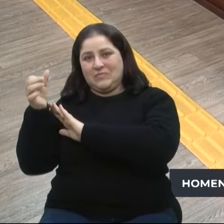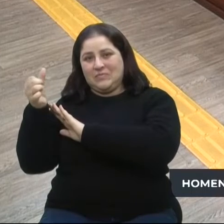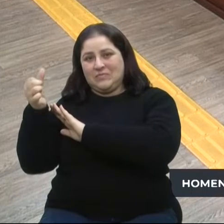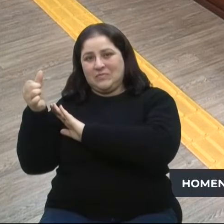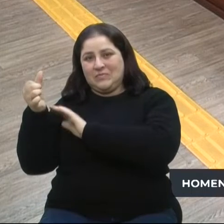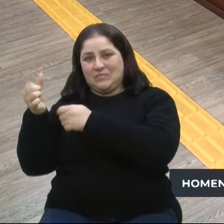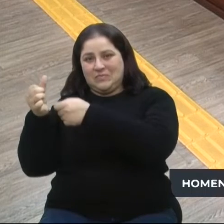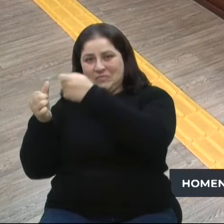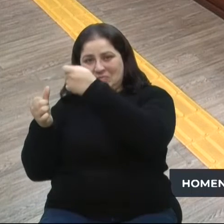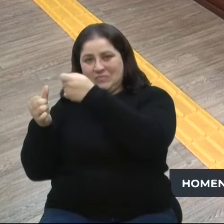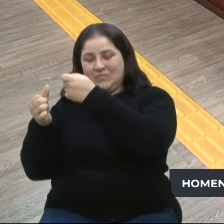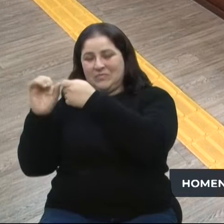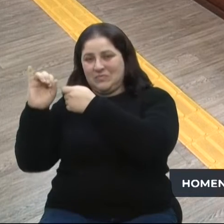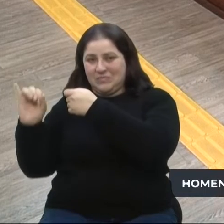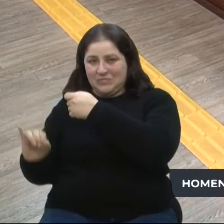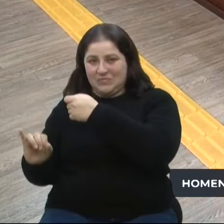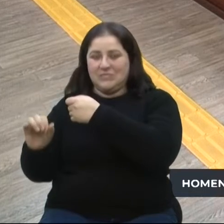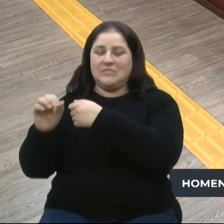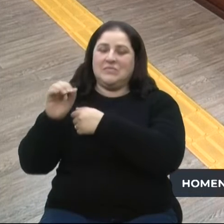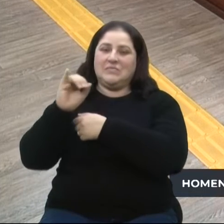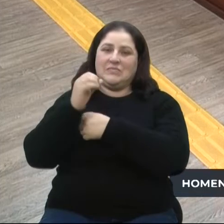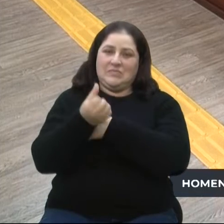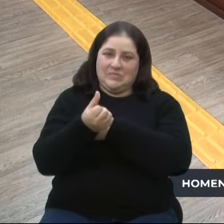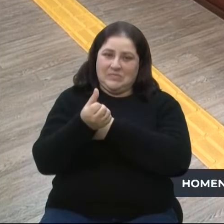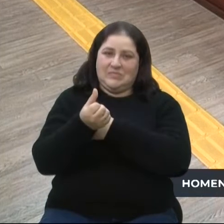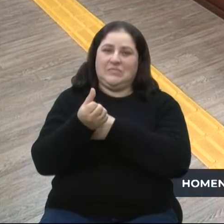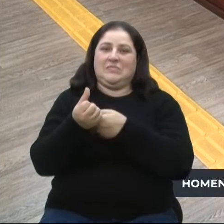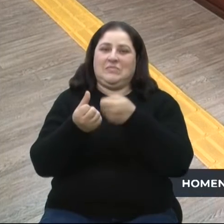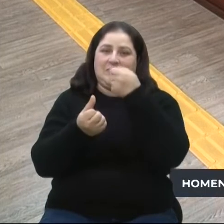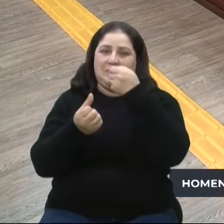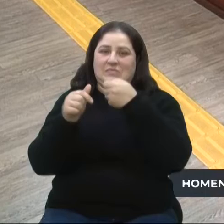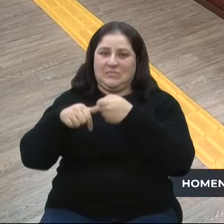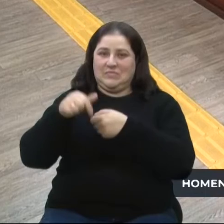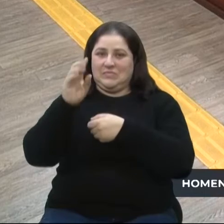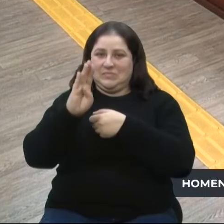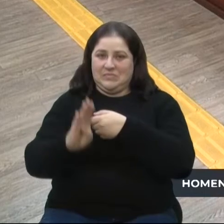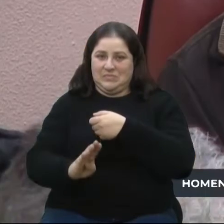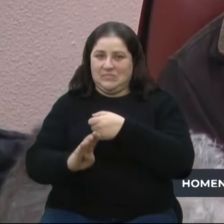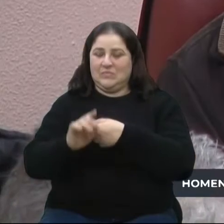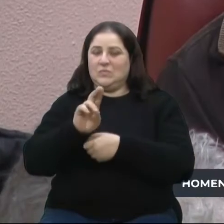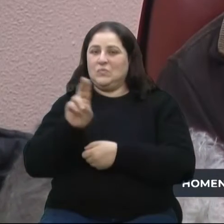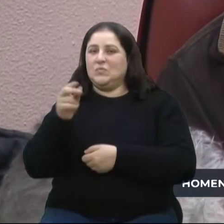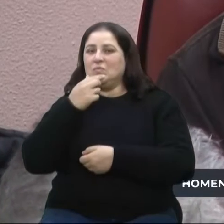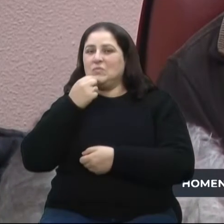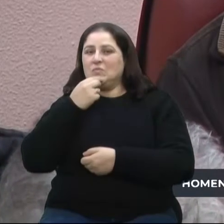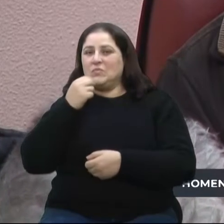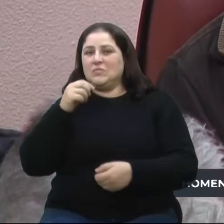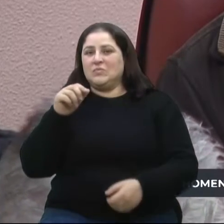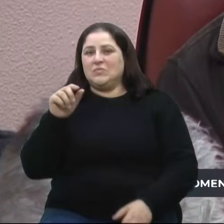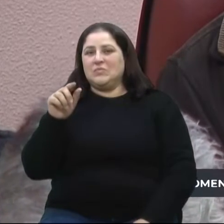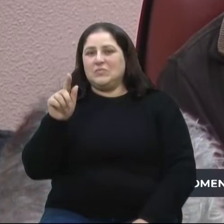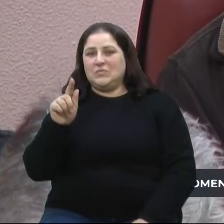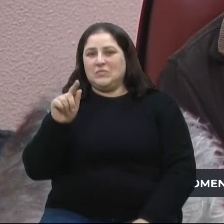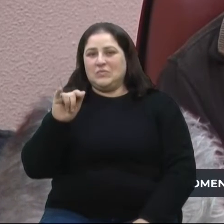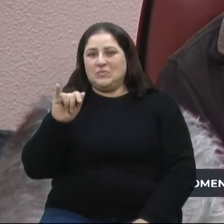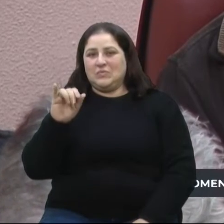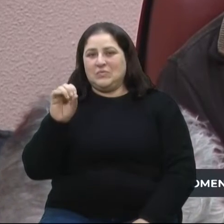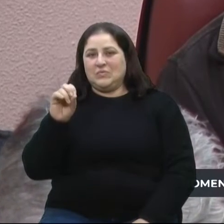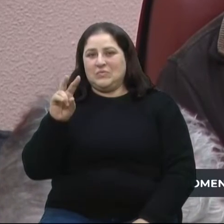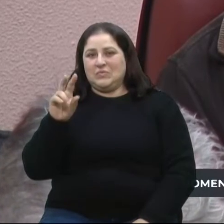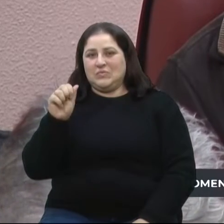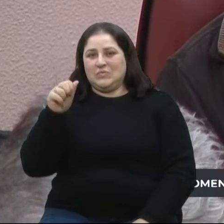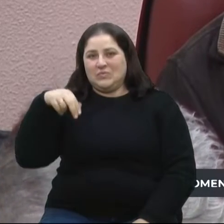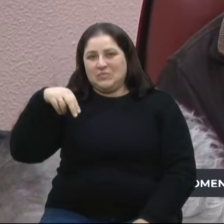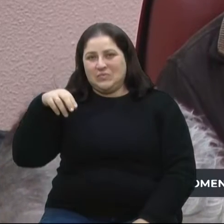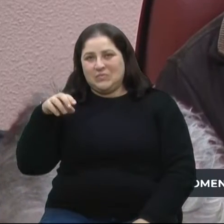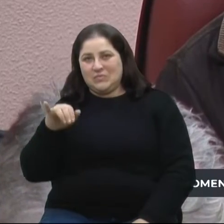E ele ficou muito contente porque quando ele se apresentou, Giovanni Conte, eu disse, Giovanni Conte, loro te sei italiano?